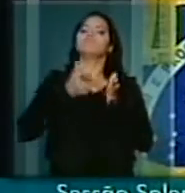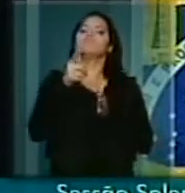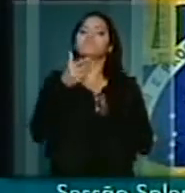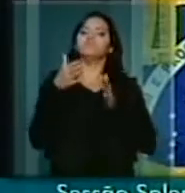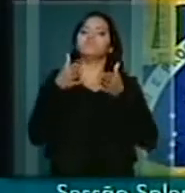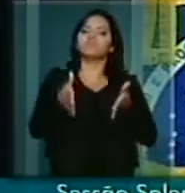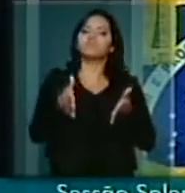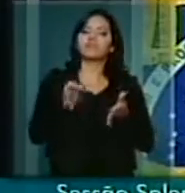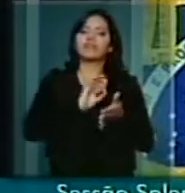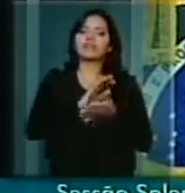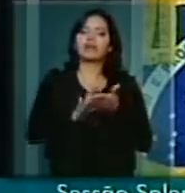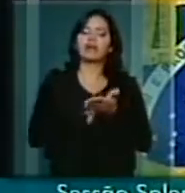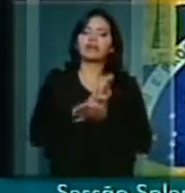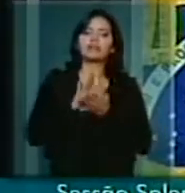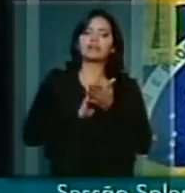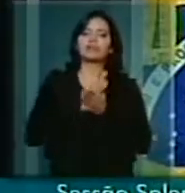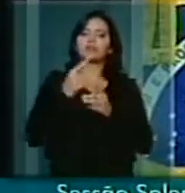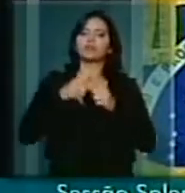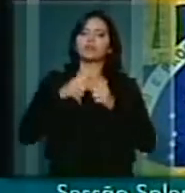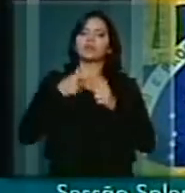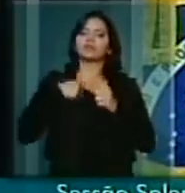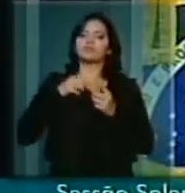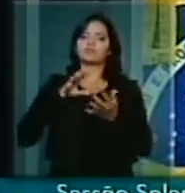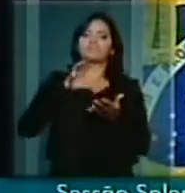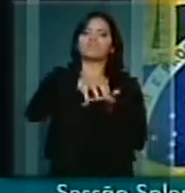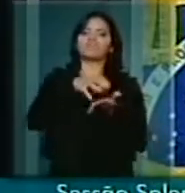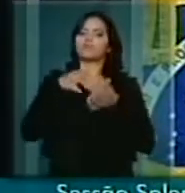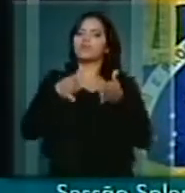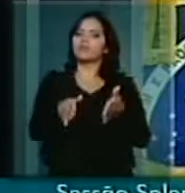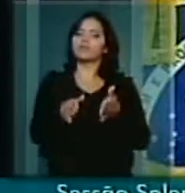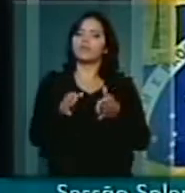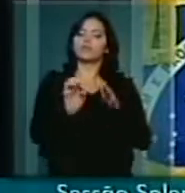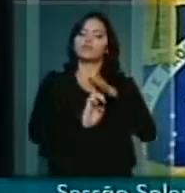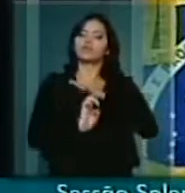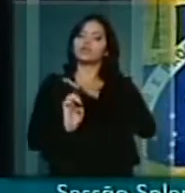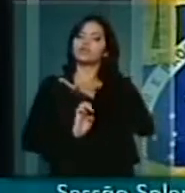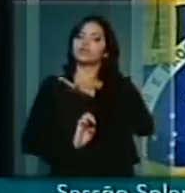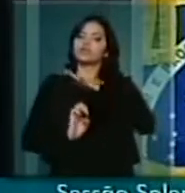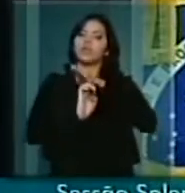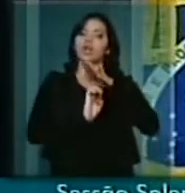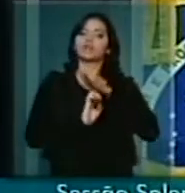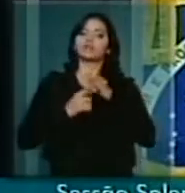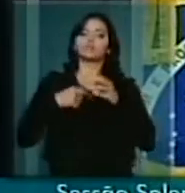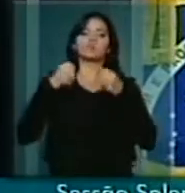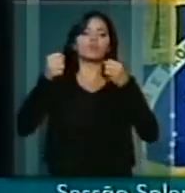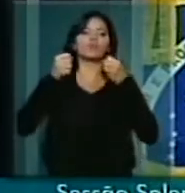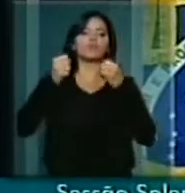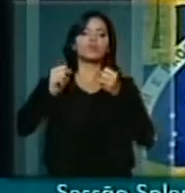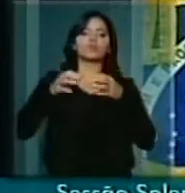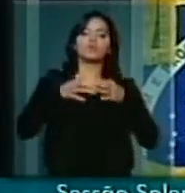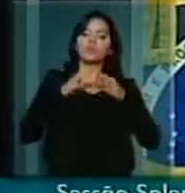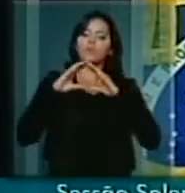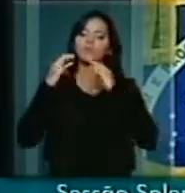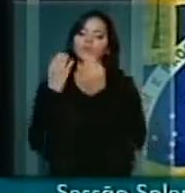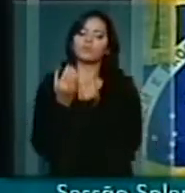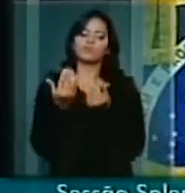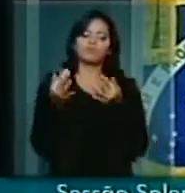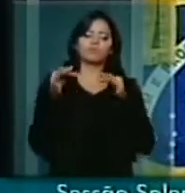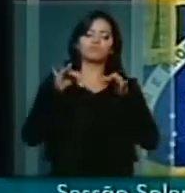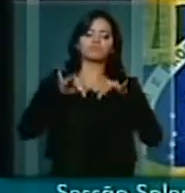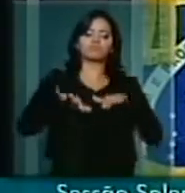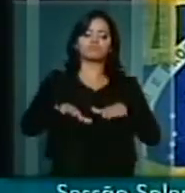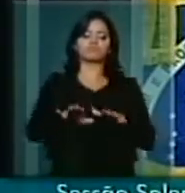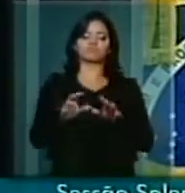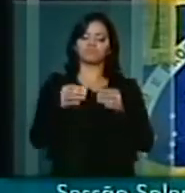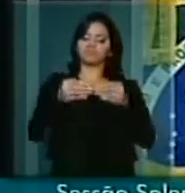ação política mais crítica, sob intervenção, as entidades do movimento comunitário, todas elas desconstituídas.